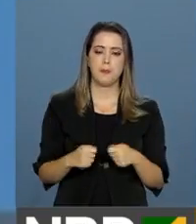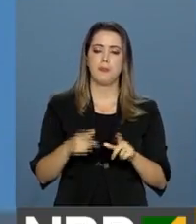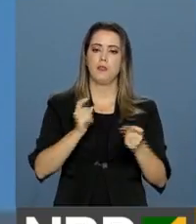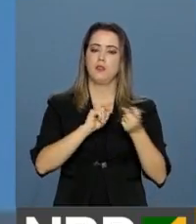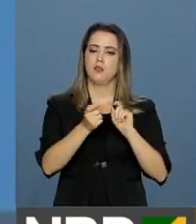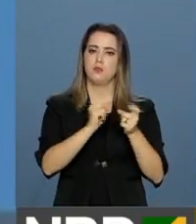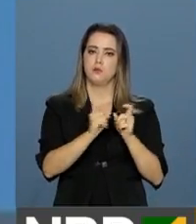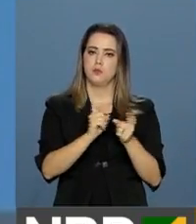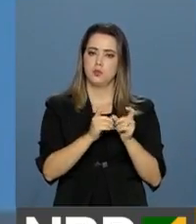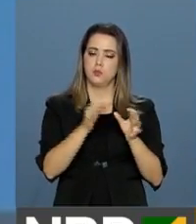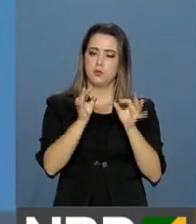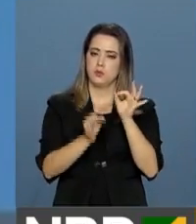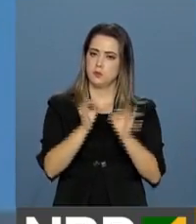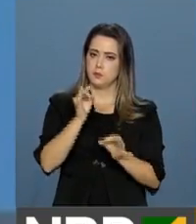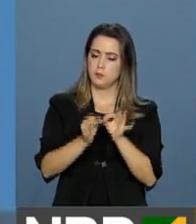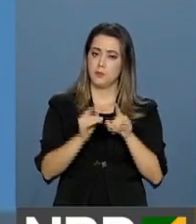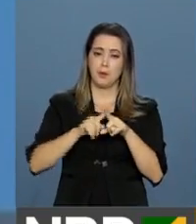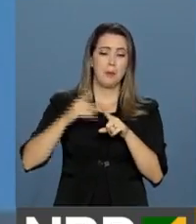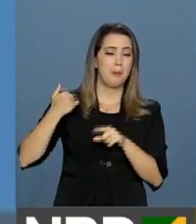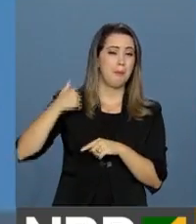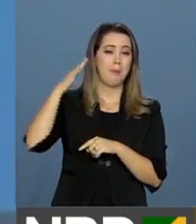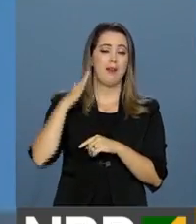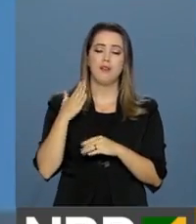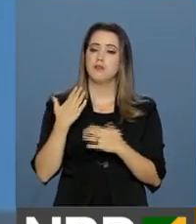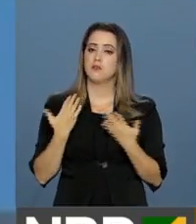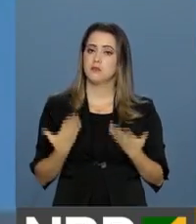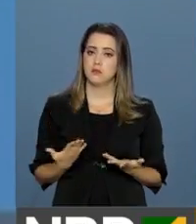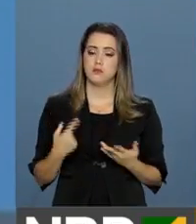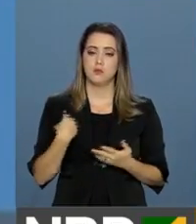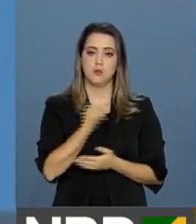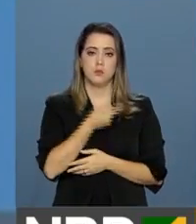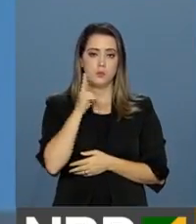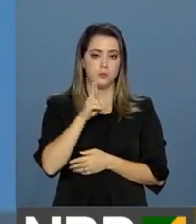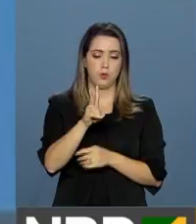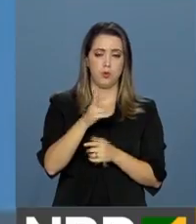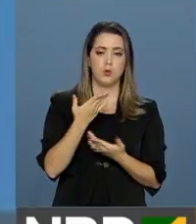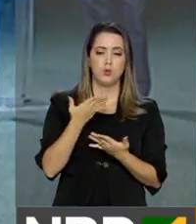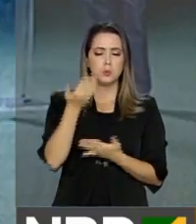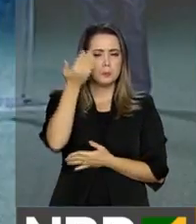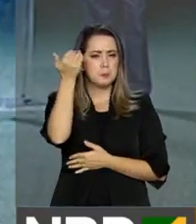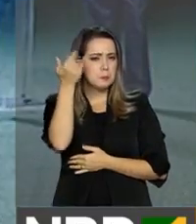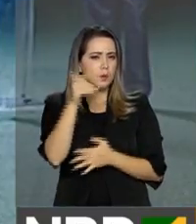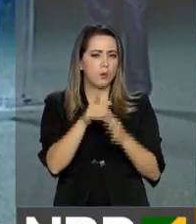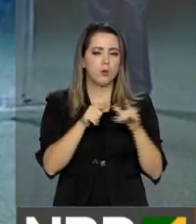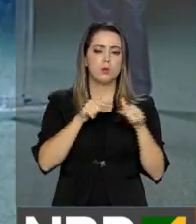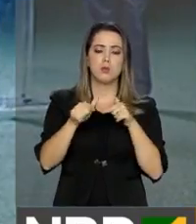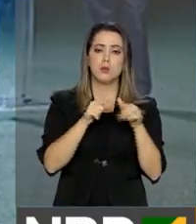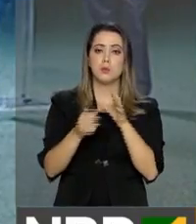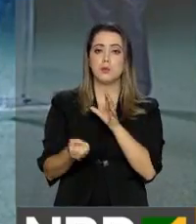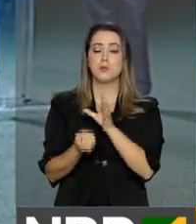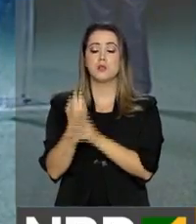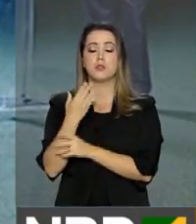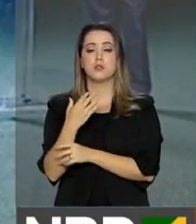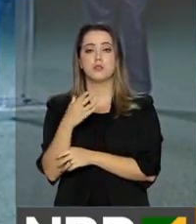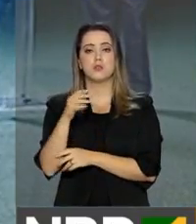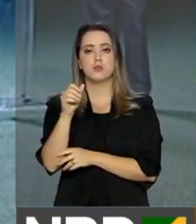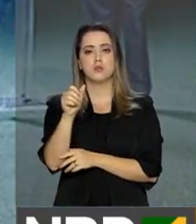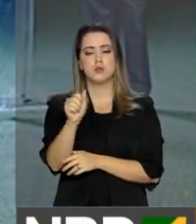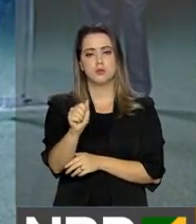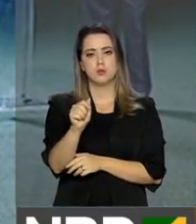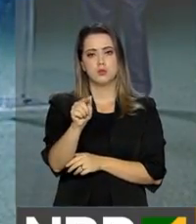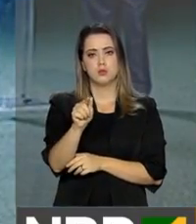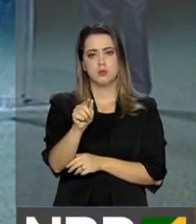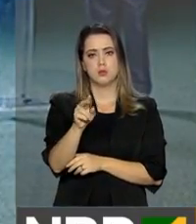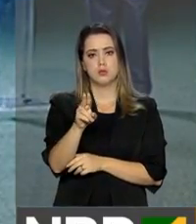da justiça mas mais do que isto quando eu trabalhei por lá a criação da advocacia geral da união